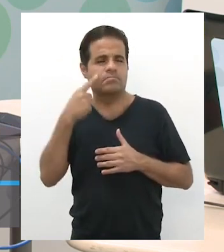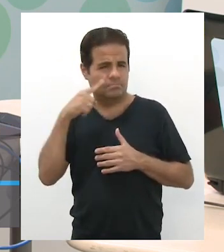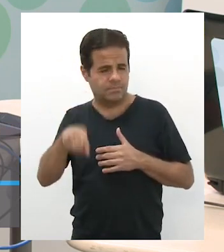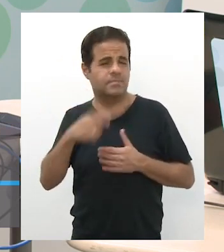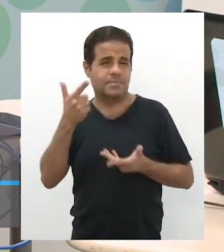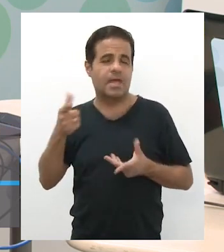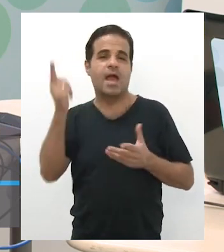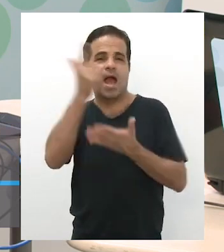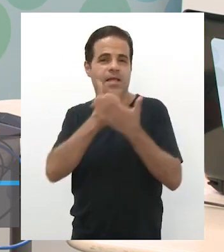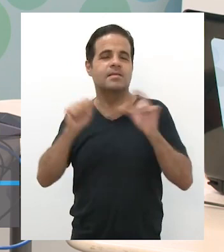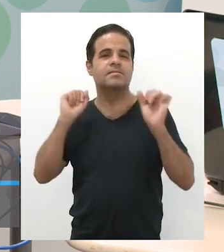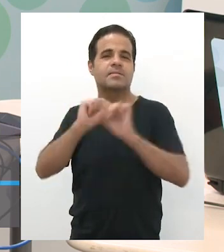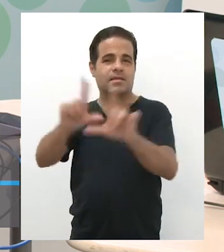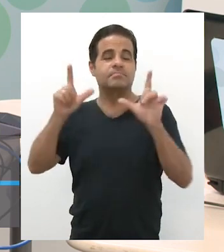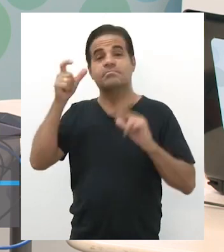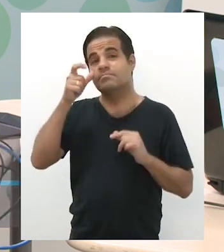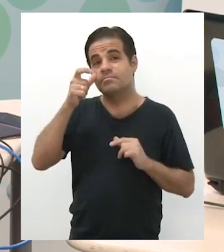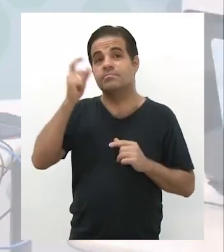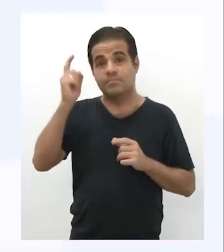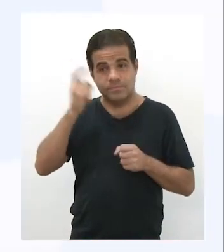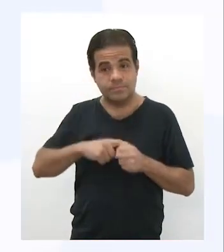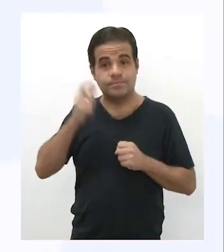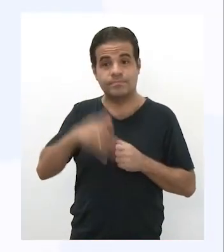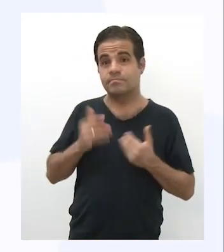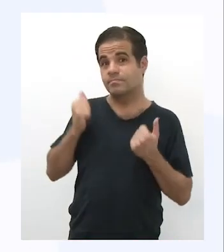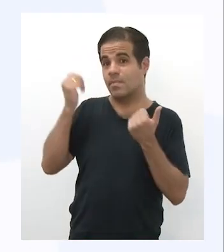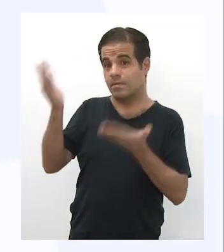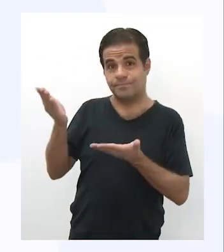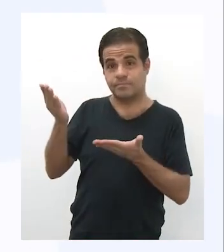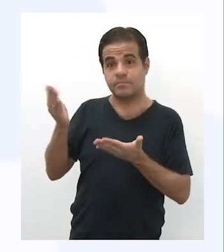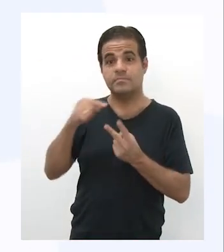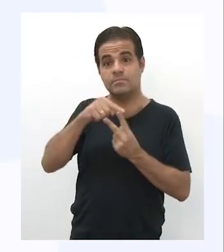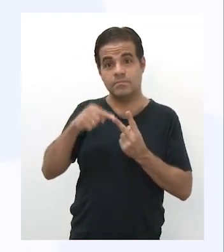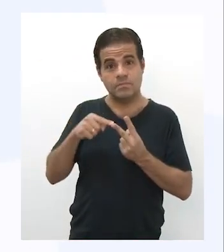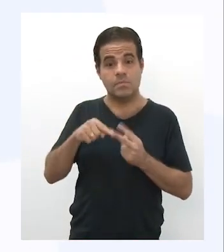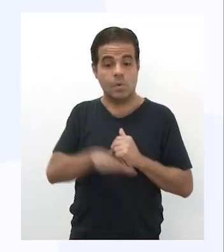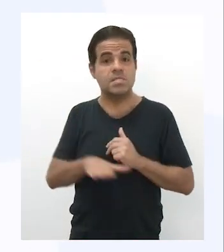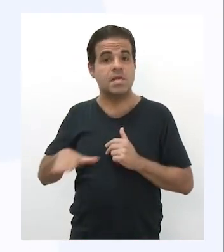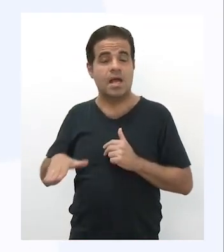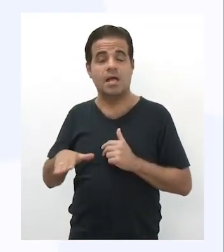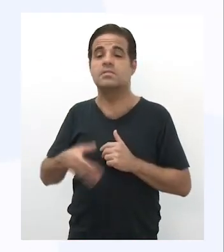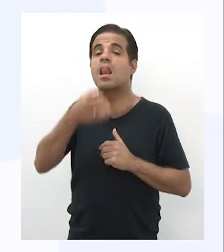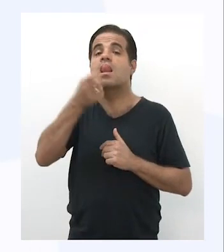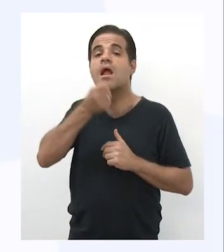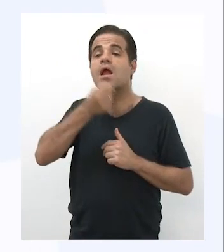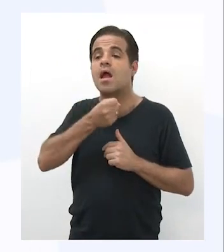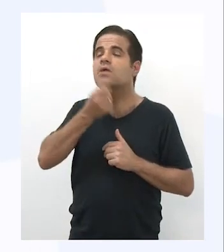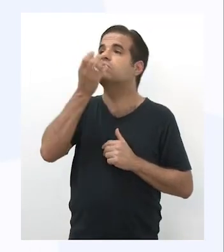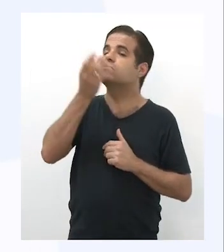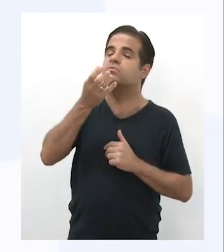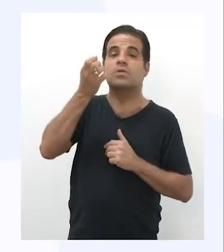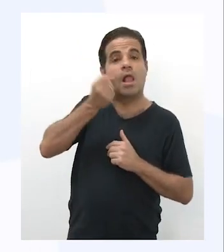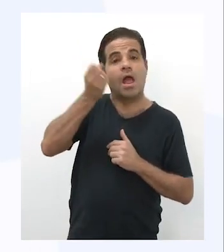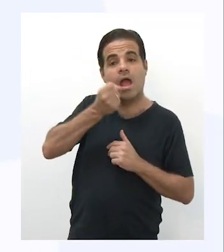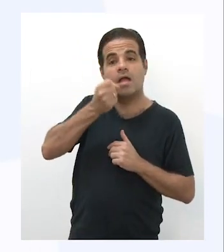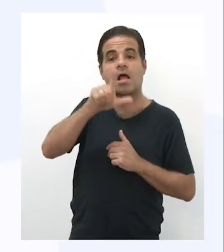lá a imagem, né? Se vocês puderem voltar rapidinho, olha lá, ó, 2 crianças, né, tomando o leite da loba. A loba